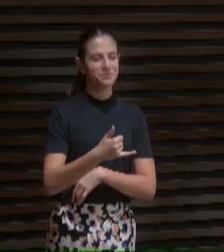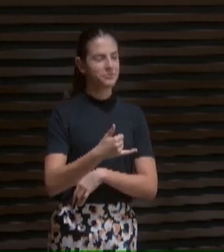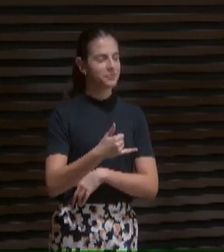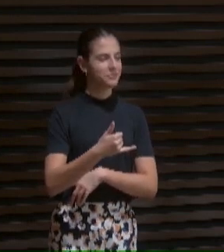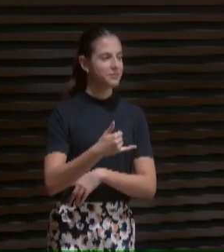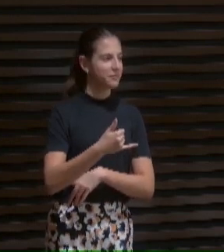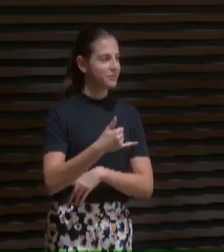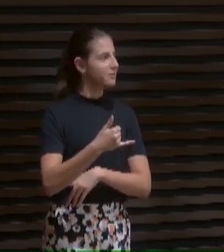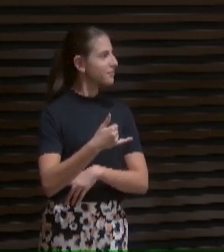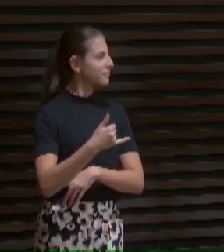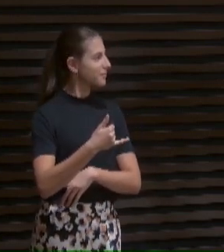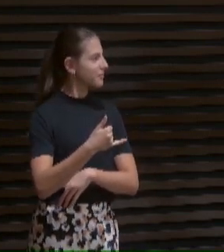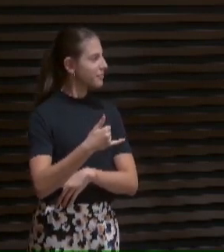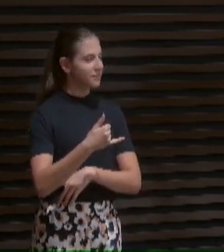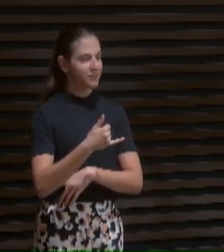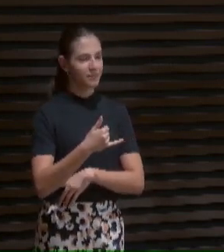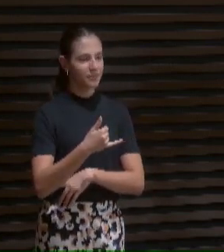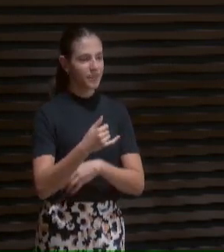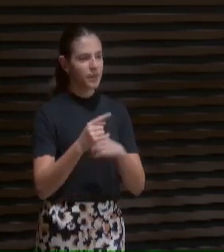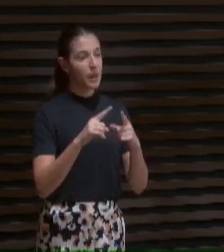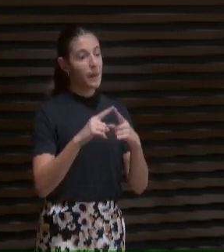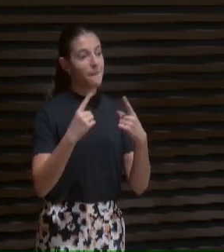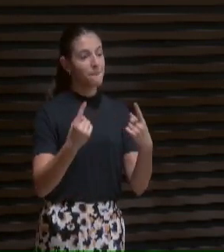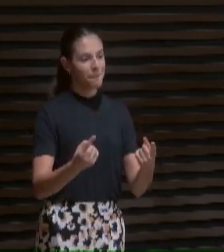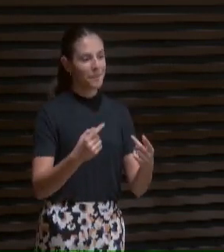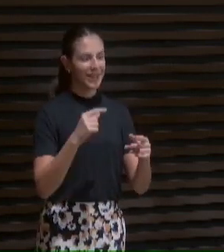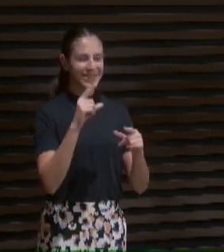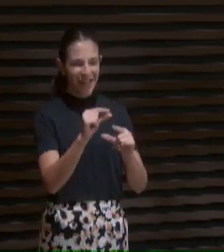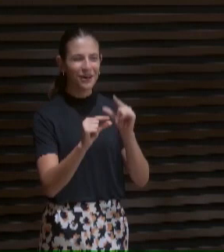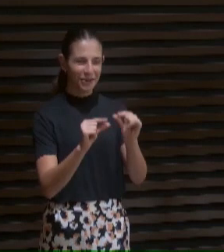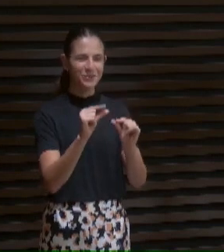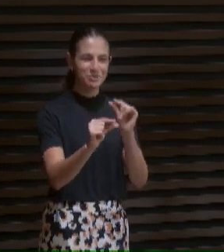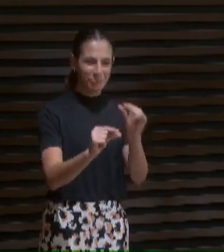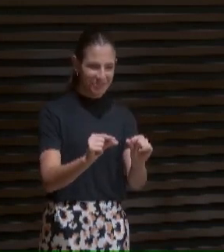Mas eles entram sorrateiramente. Queridos, olha só.